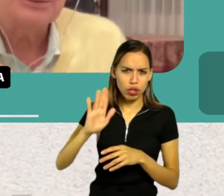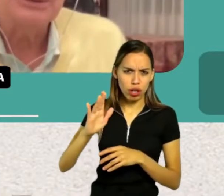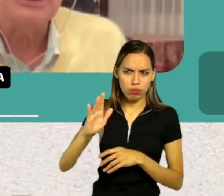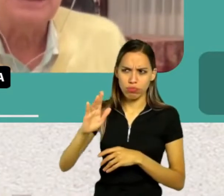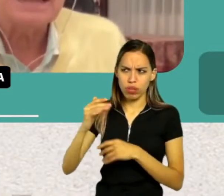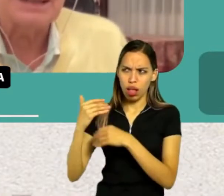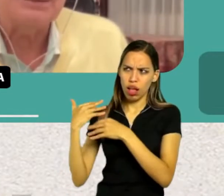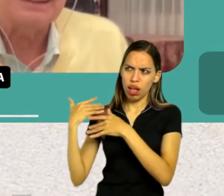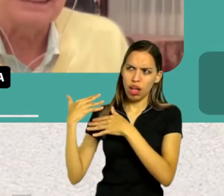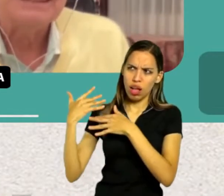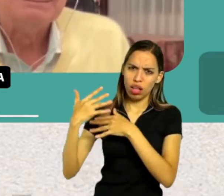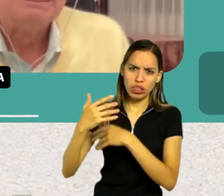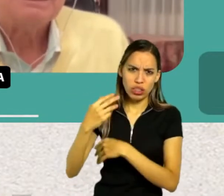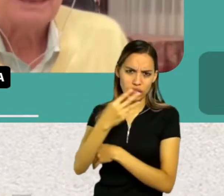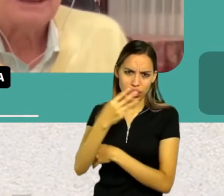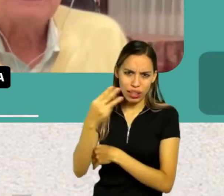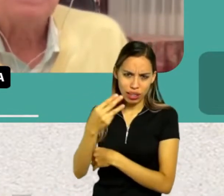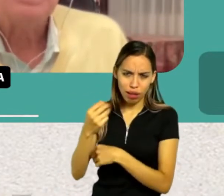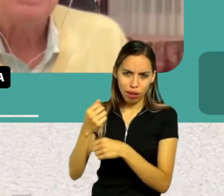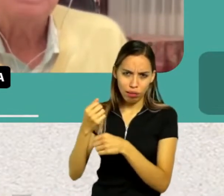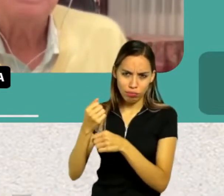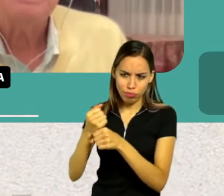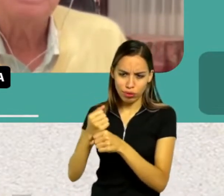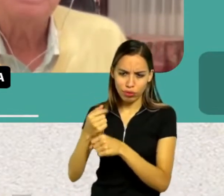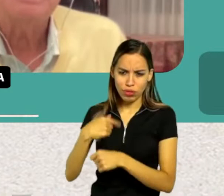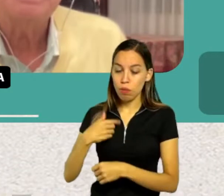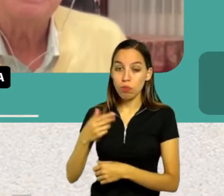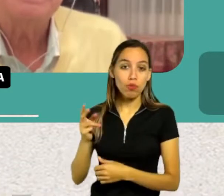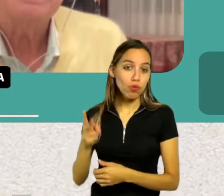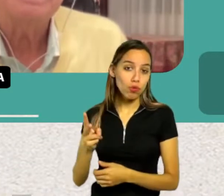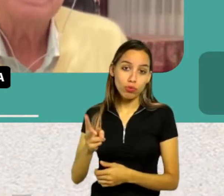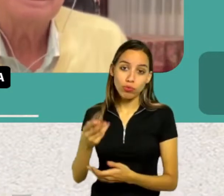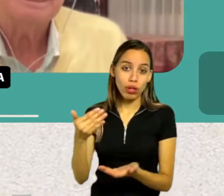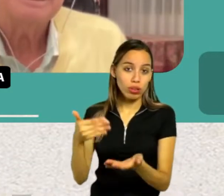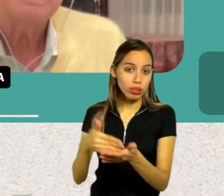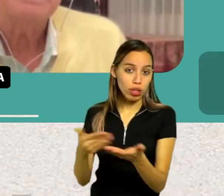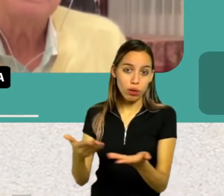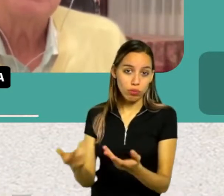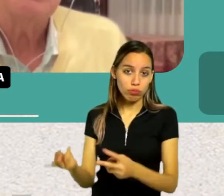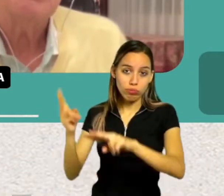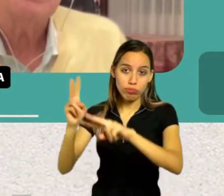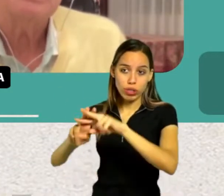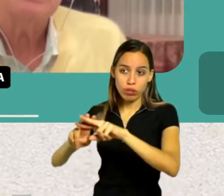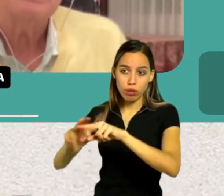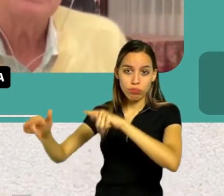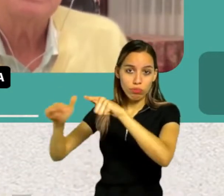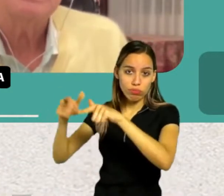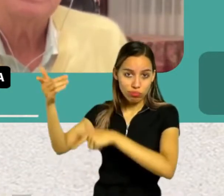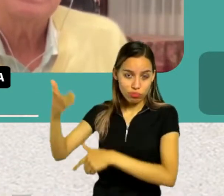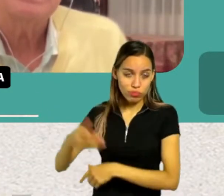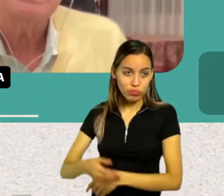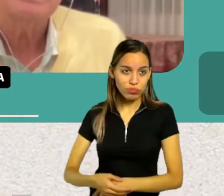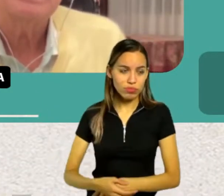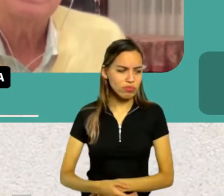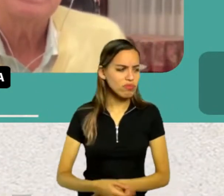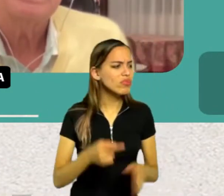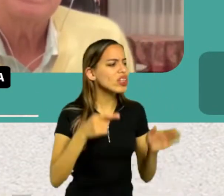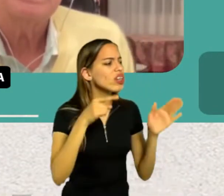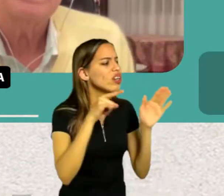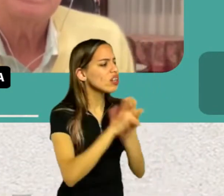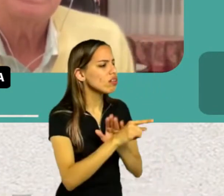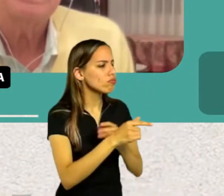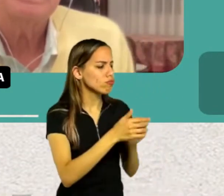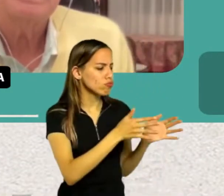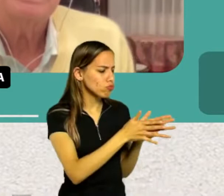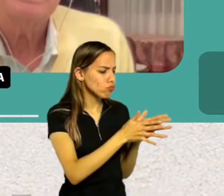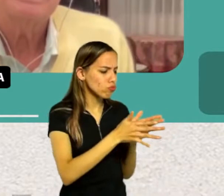ainda continuo nessa vida. Quanto tempo, só para fazer uma lembrança aqui cronológica, quanto tempo foi do momento que você entrou